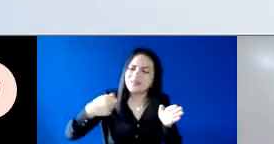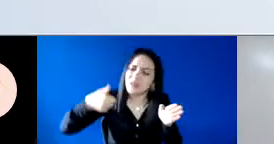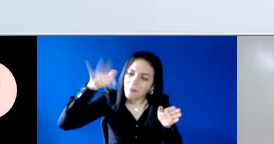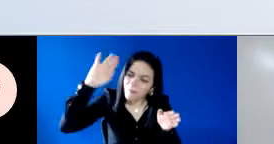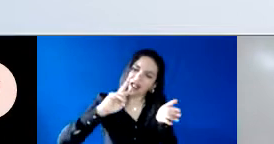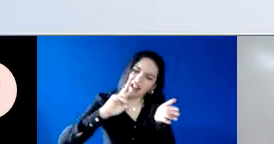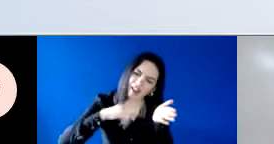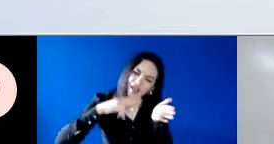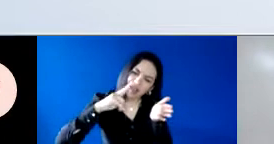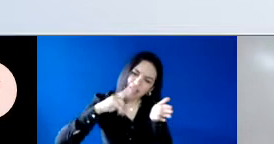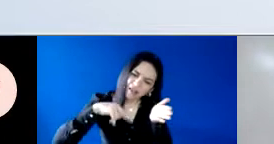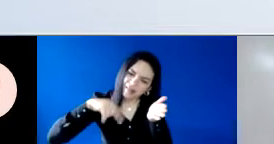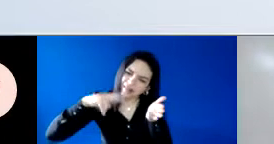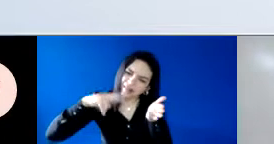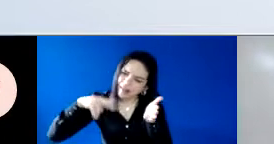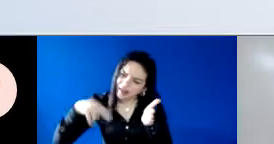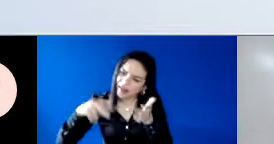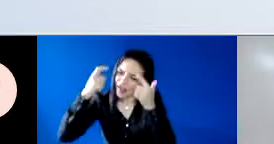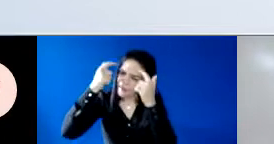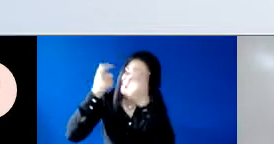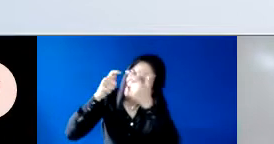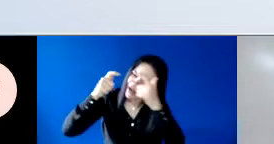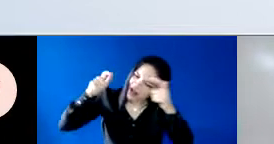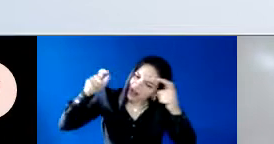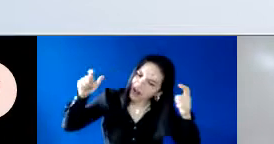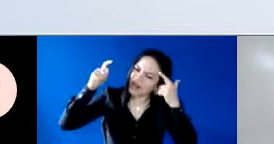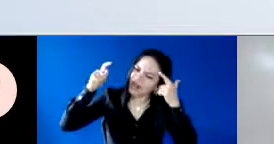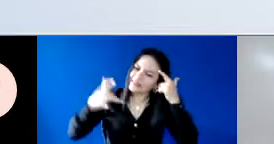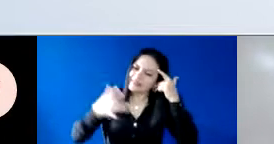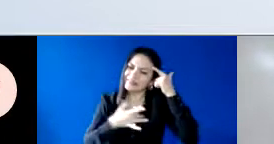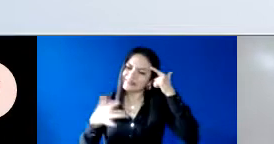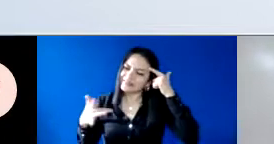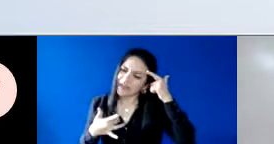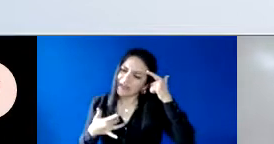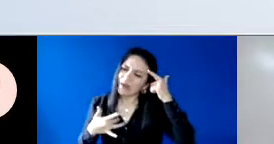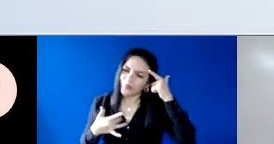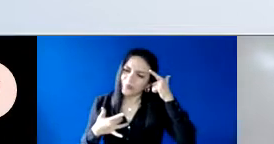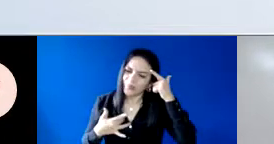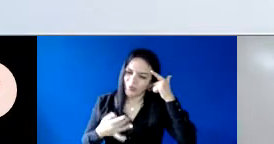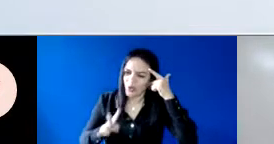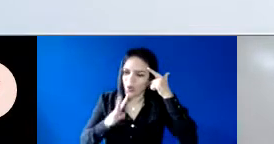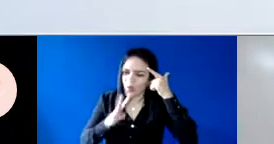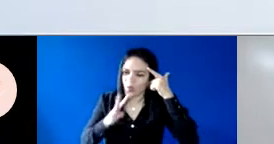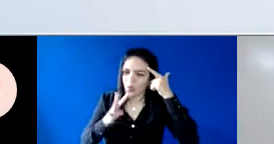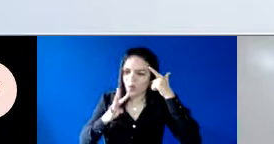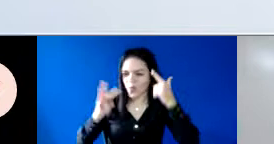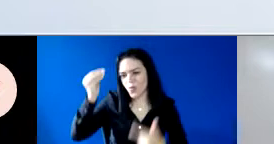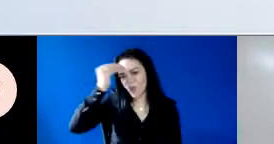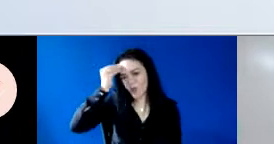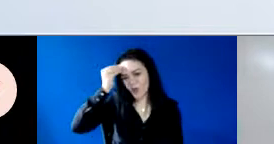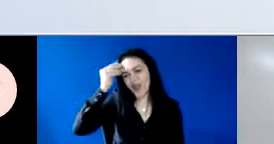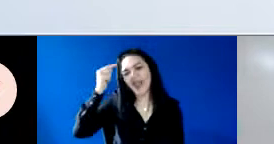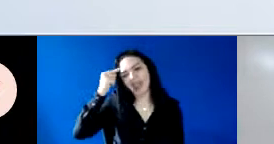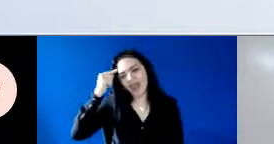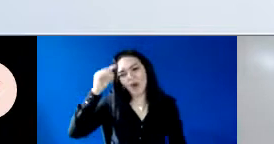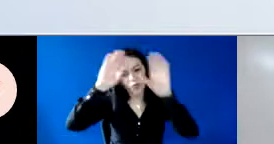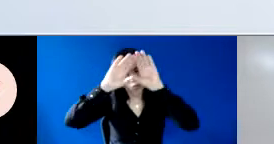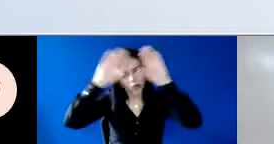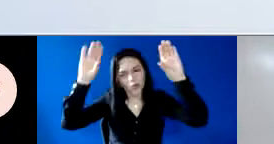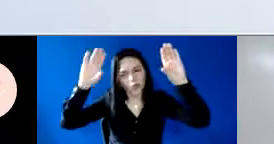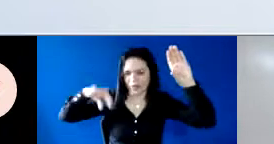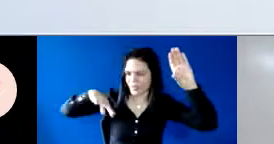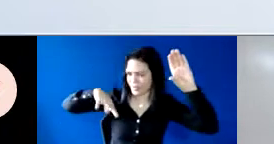clássicos, nós precisamos ampliar nossa visão de saúde, né? Eu costumo dizer que entre o céu e a terra tem muito